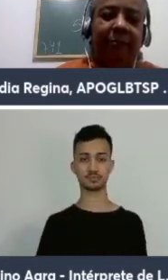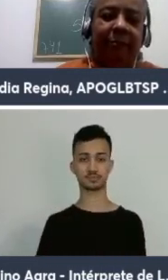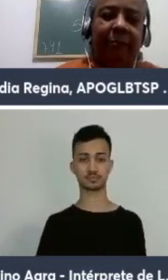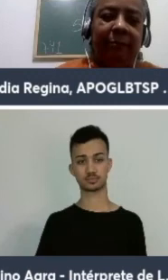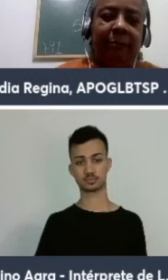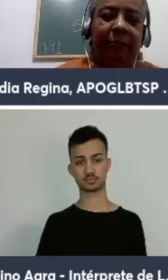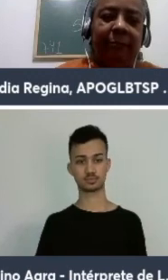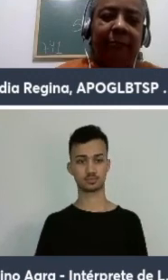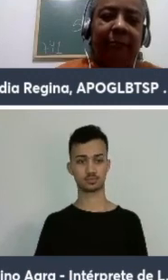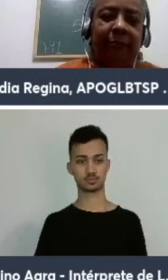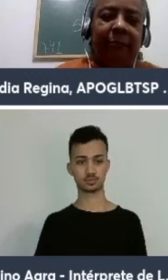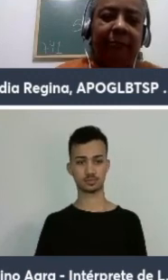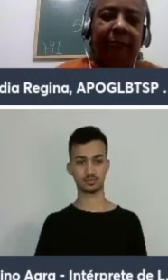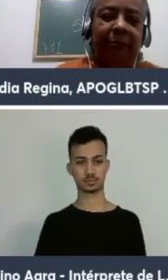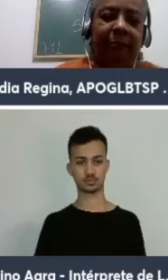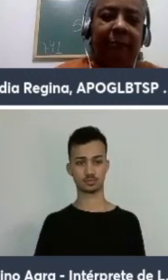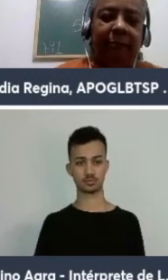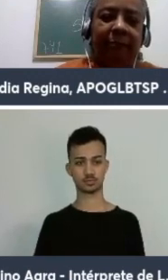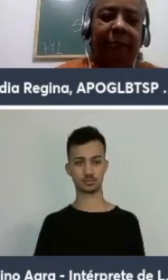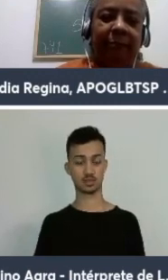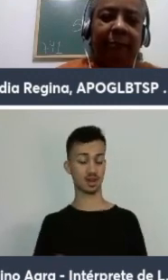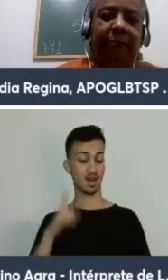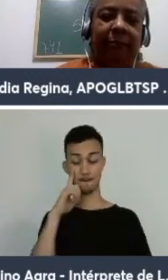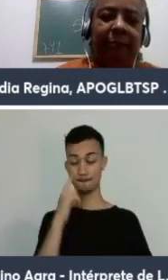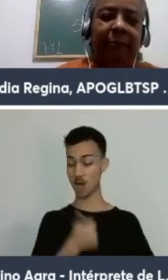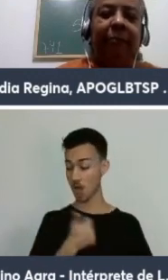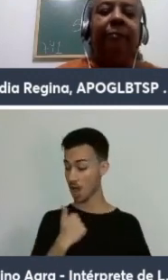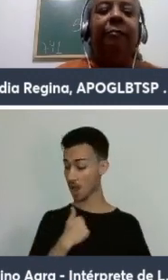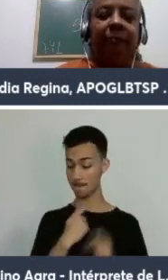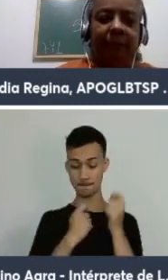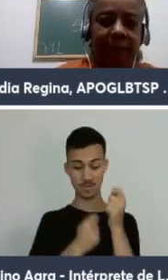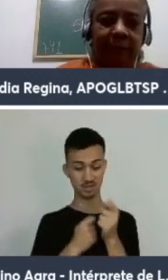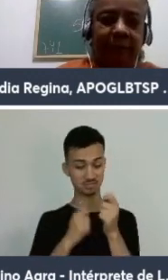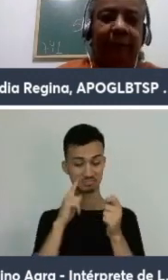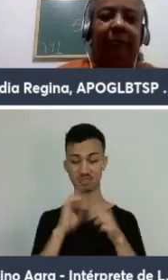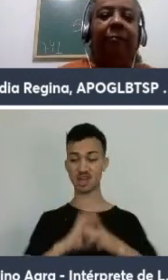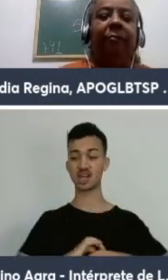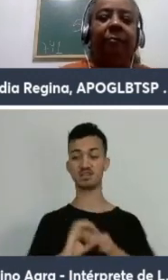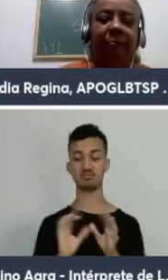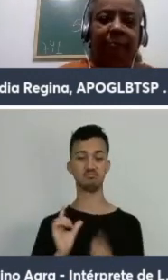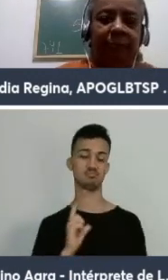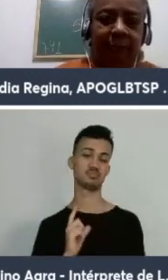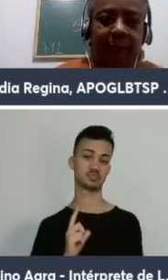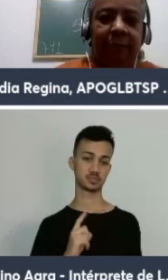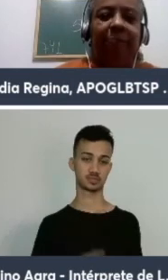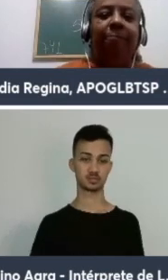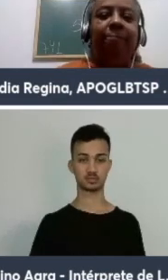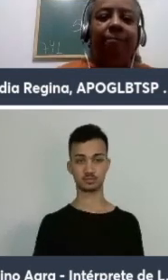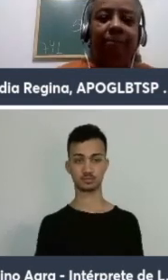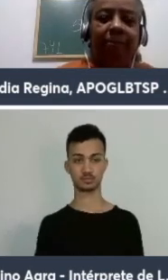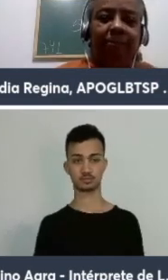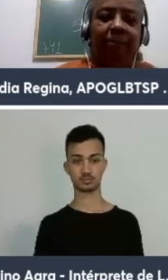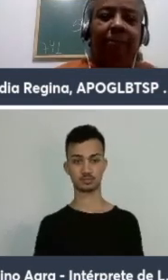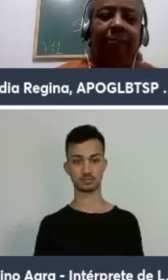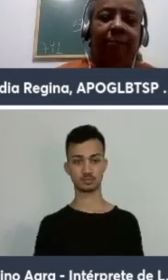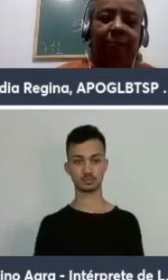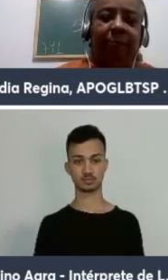você exerce a melhor militância possível, eu acredito, não é? Que é dando